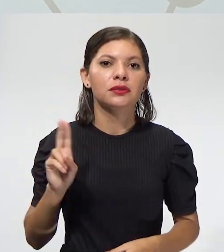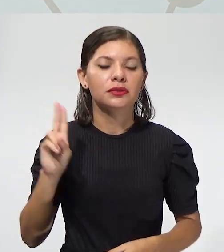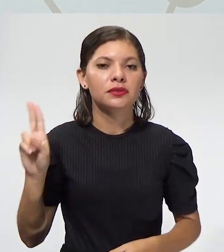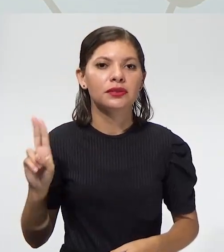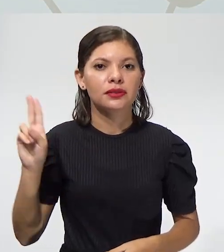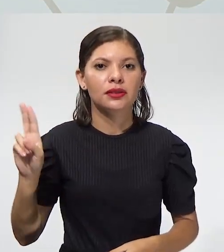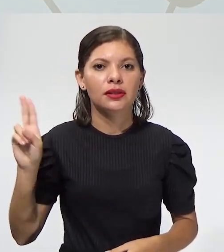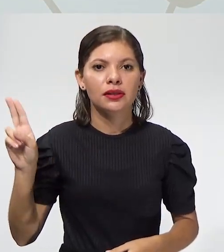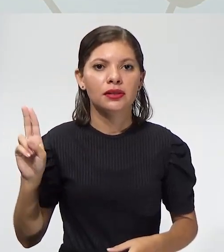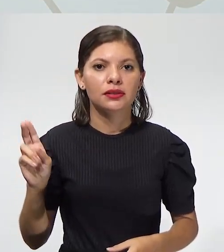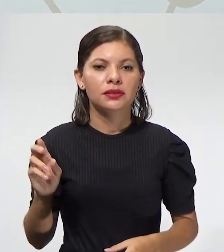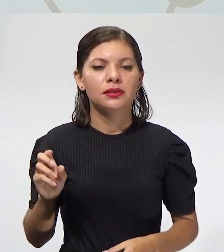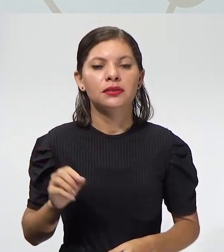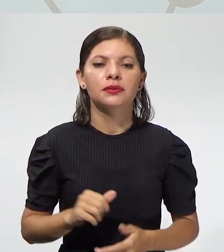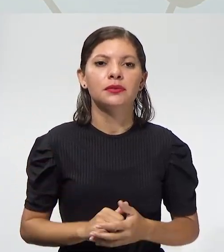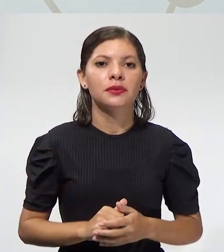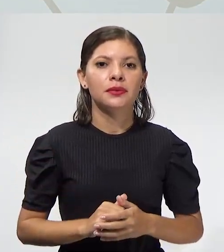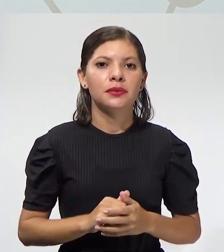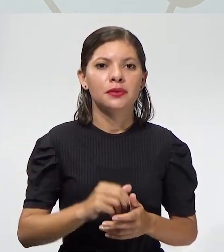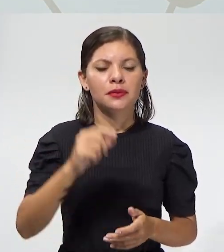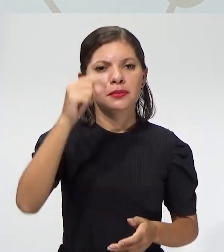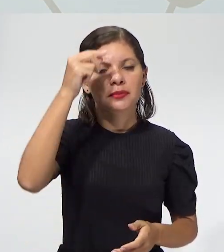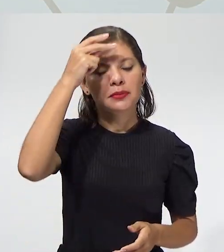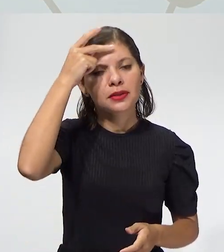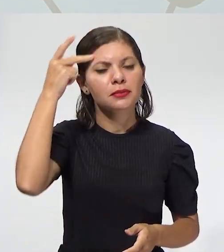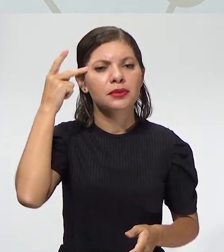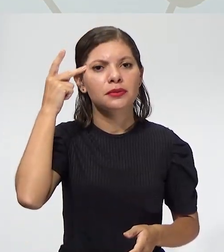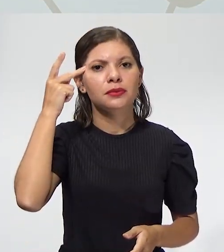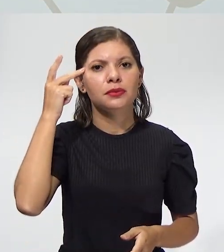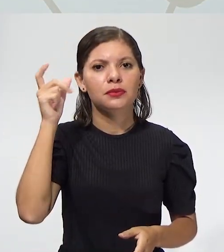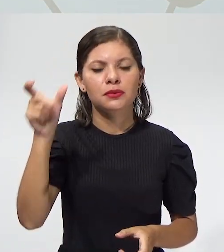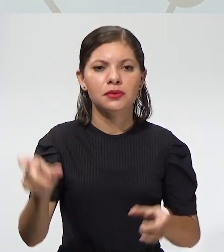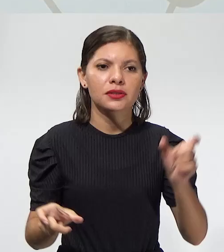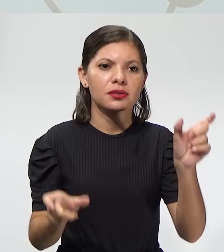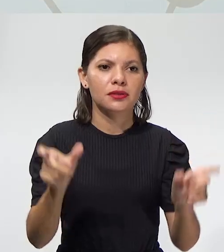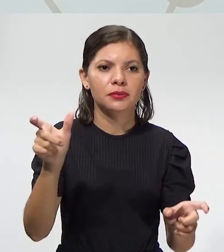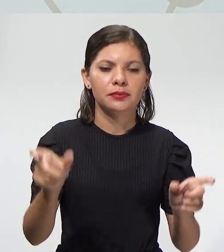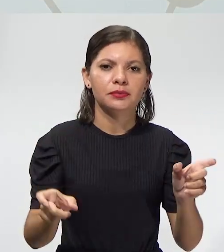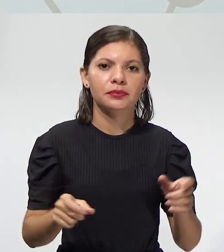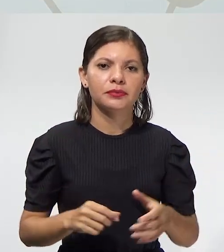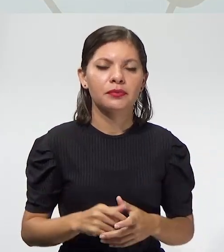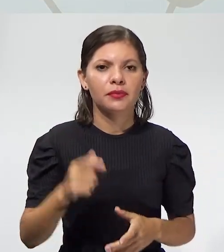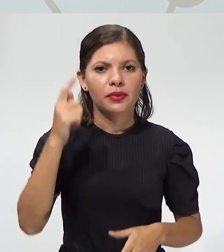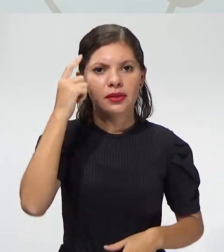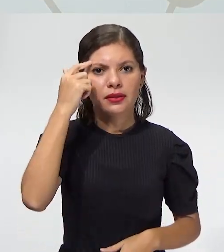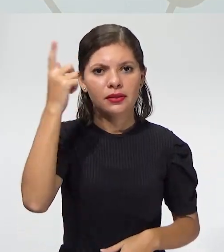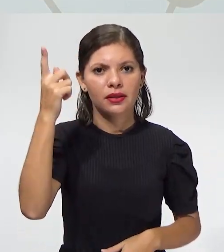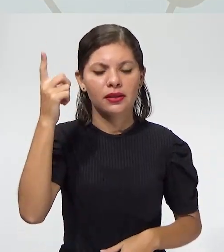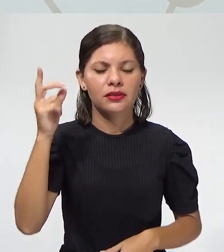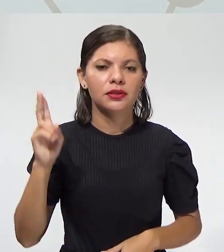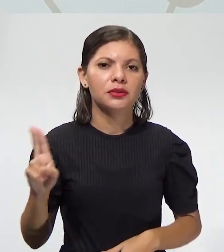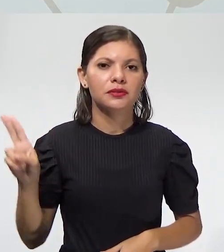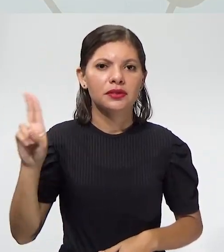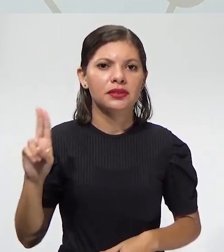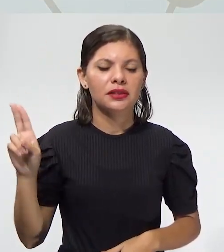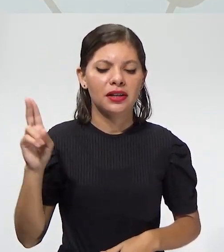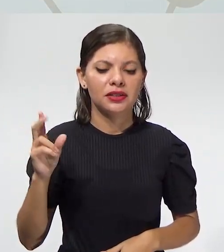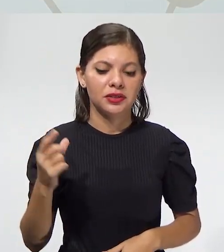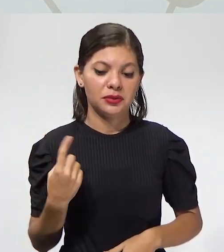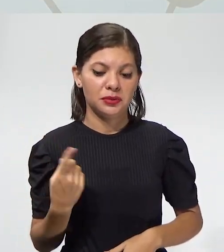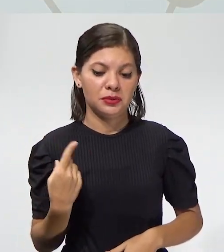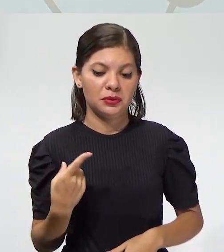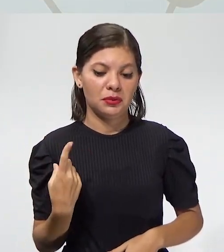que era produzido nas universidades para atender demandas da sociedade. Tinha-se a ideia de que